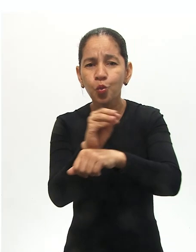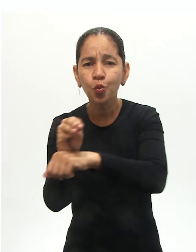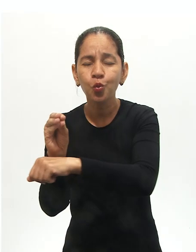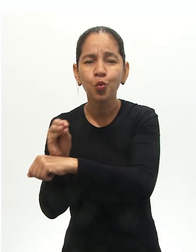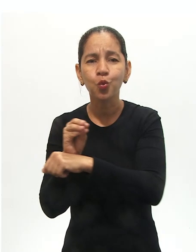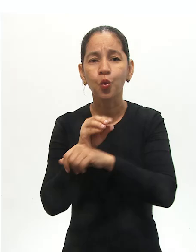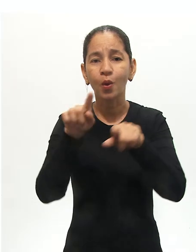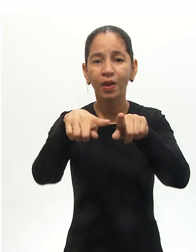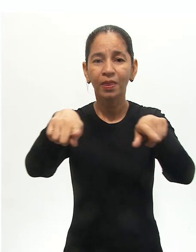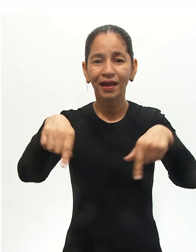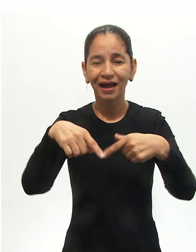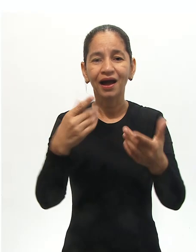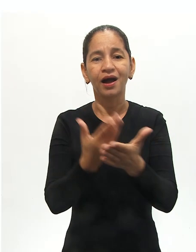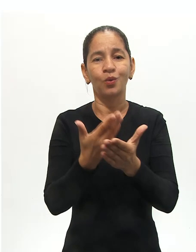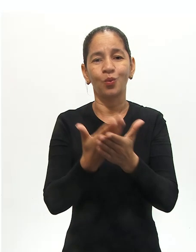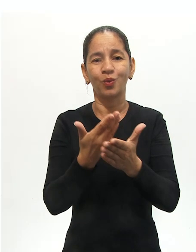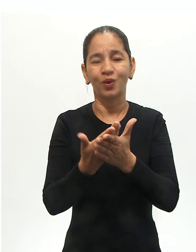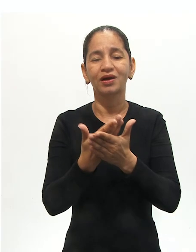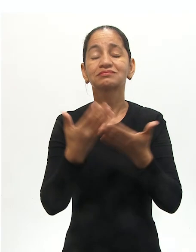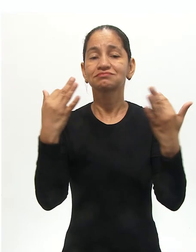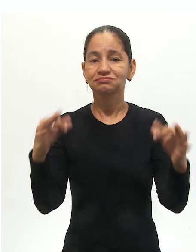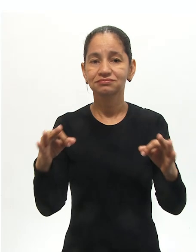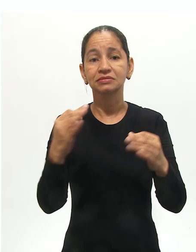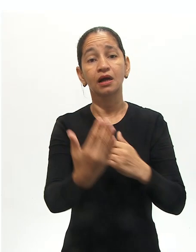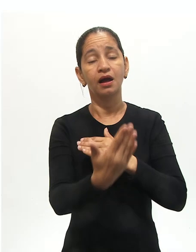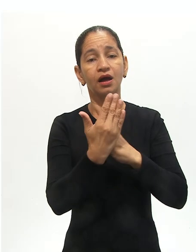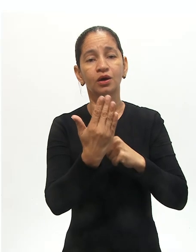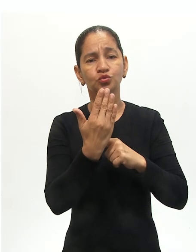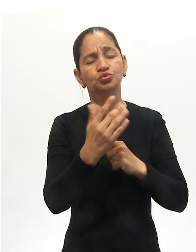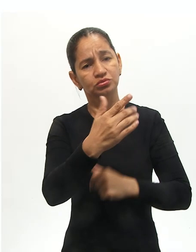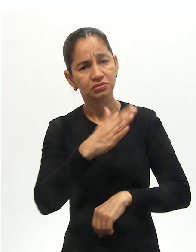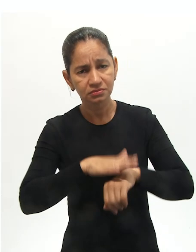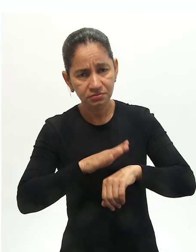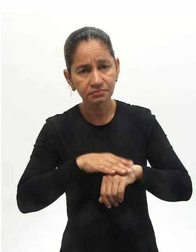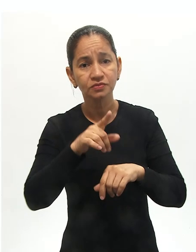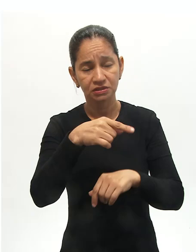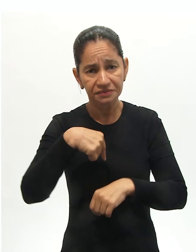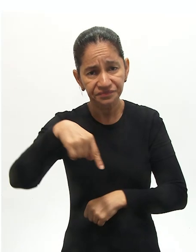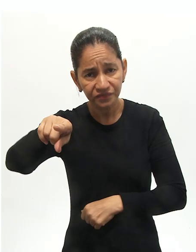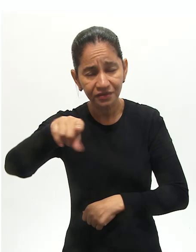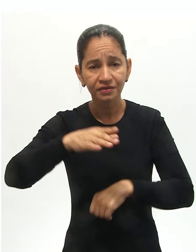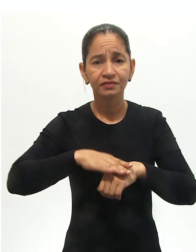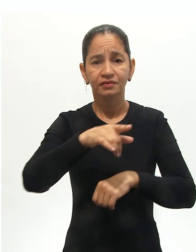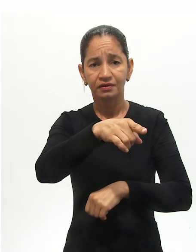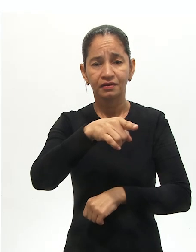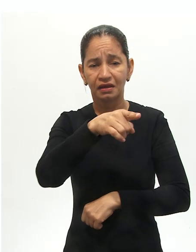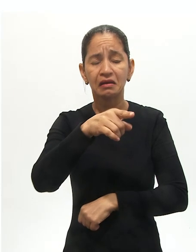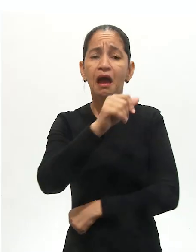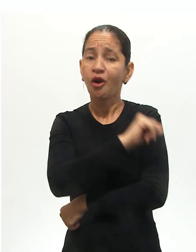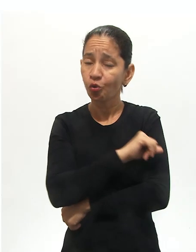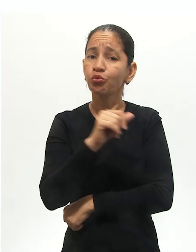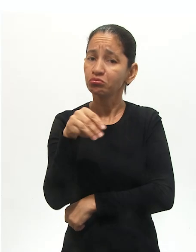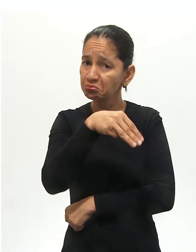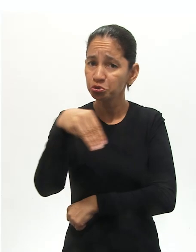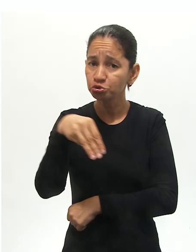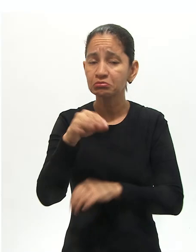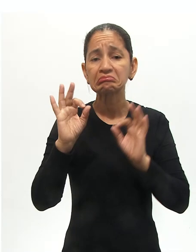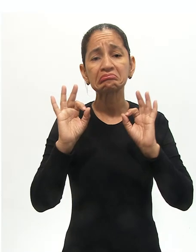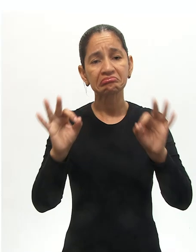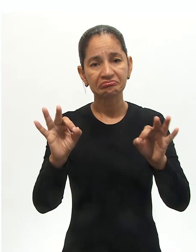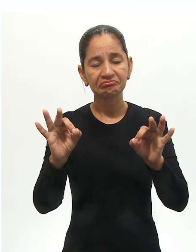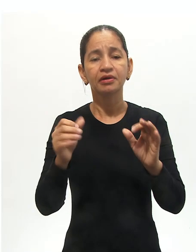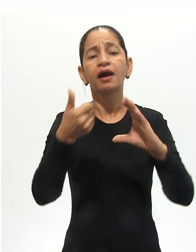ajudar na condução das aulas, ajudando a tirar dúvida dos alunos. Características